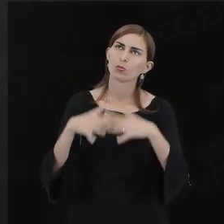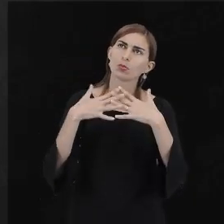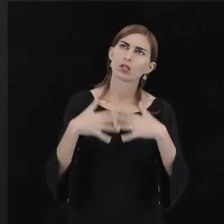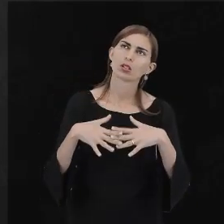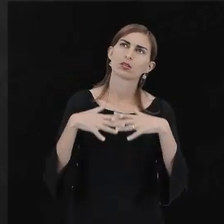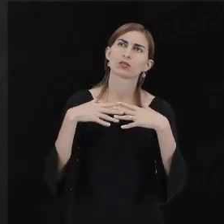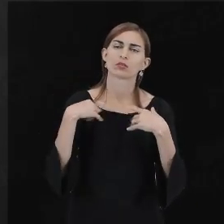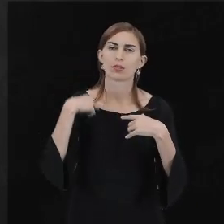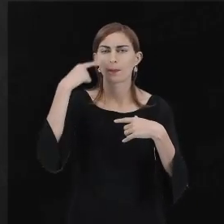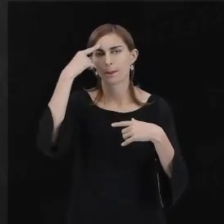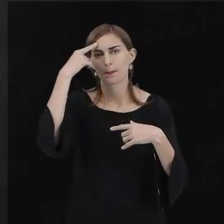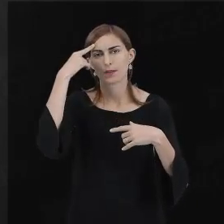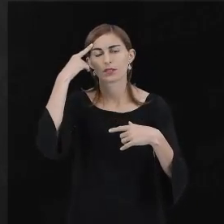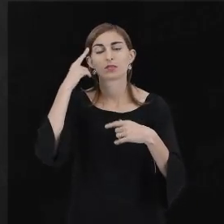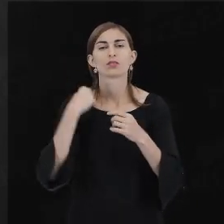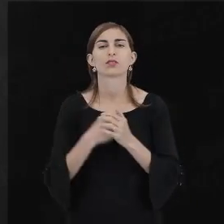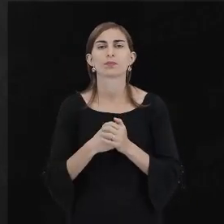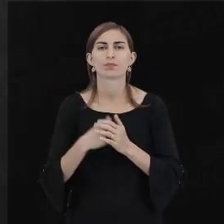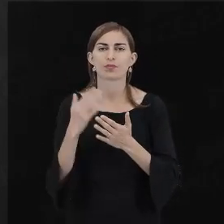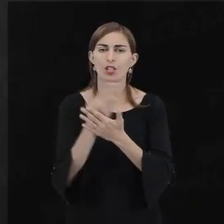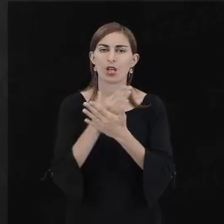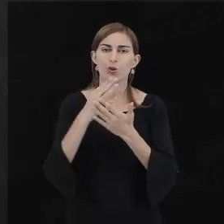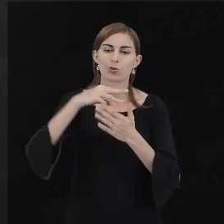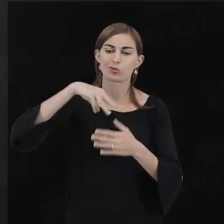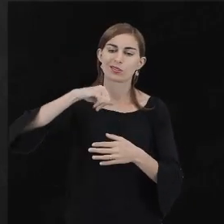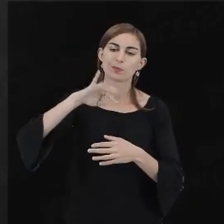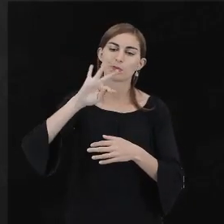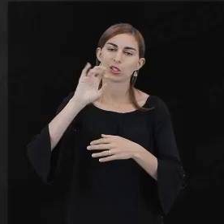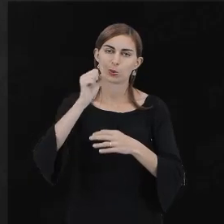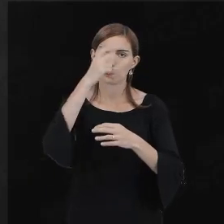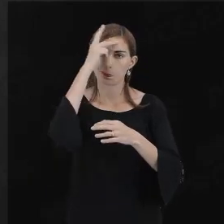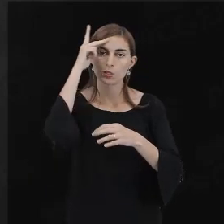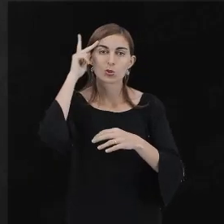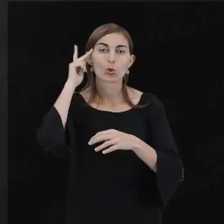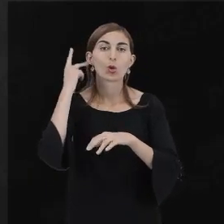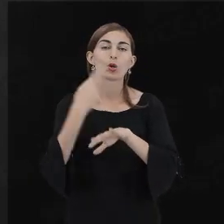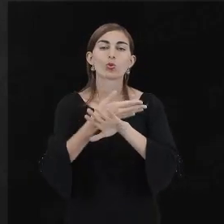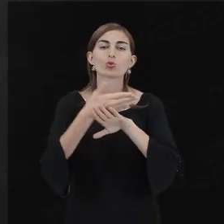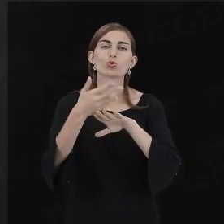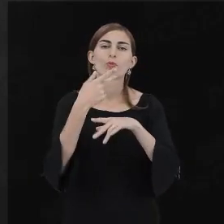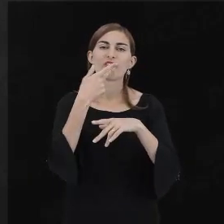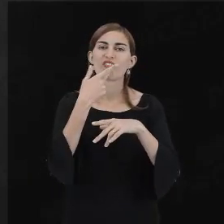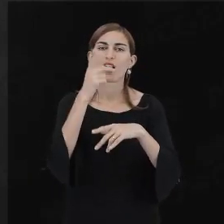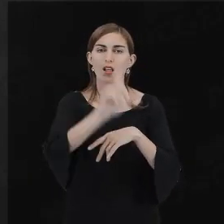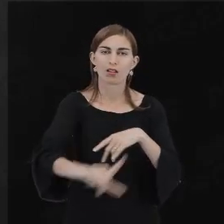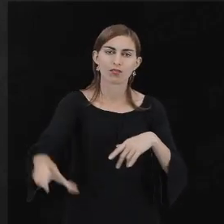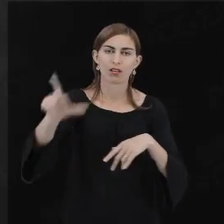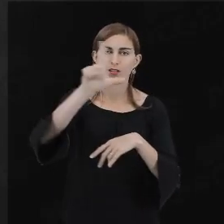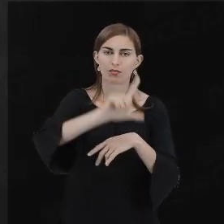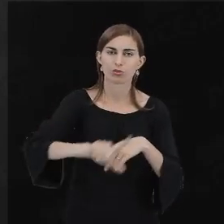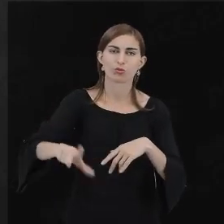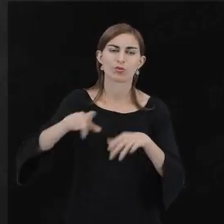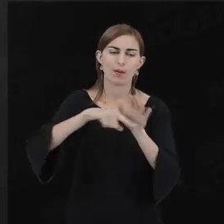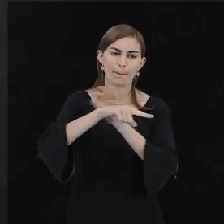né? Porque perduram alguns mitos que, embora toda a literatura e a pesquisa